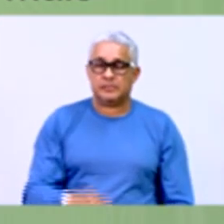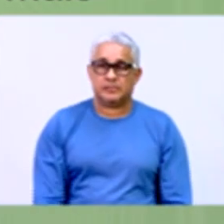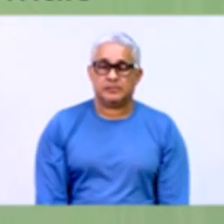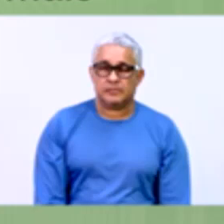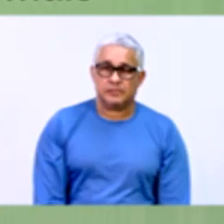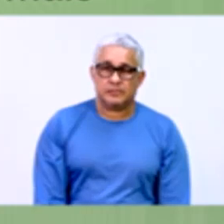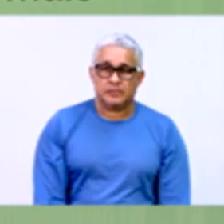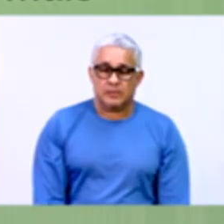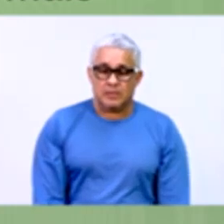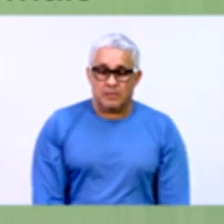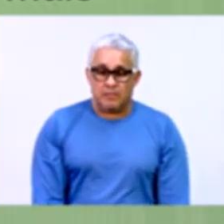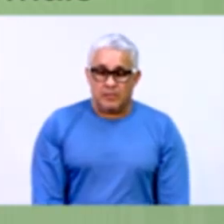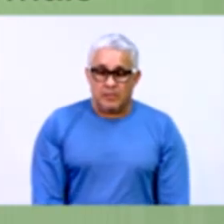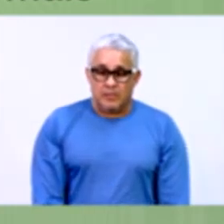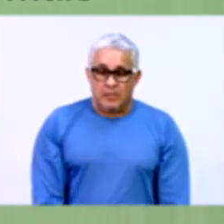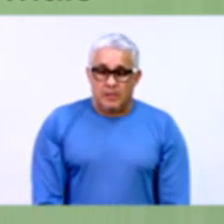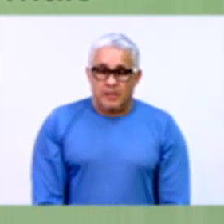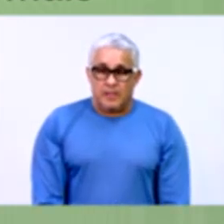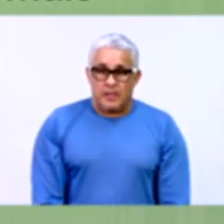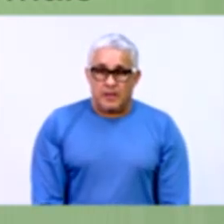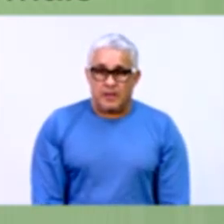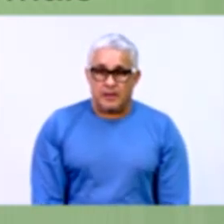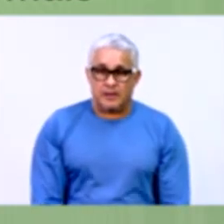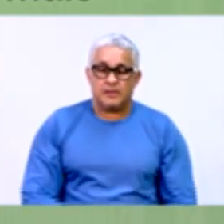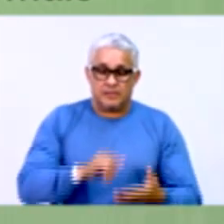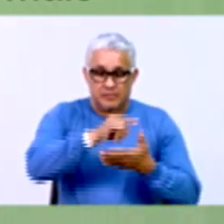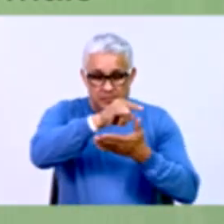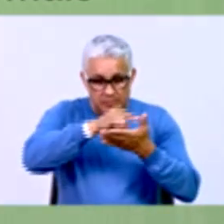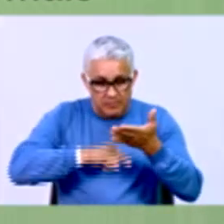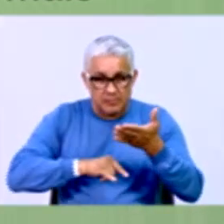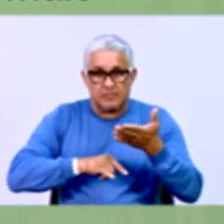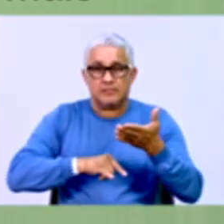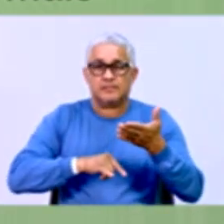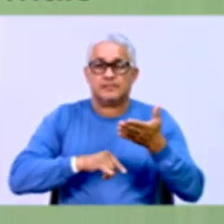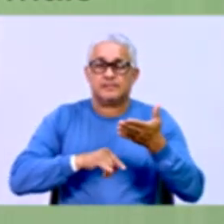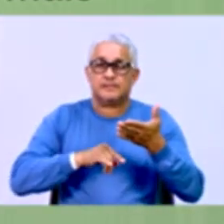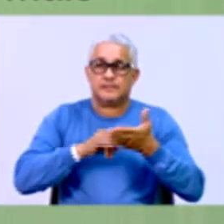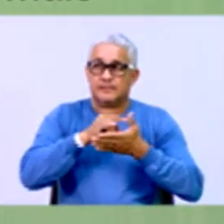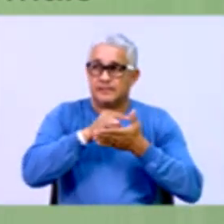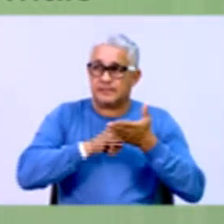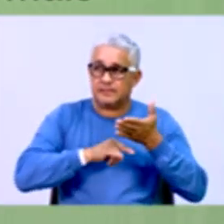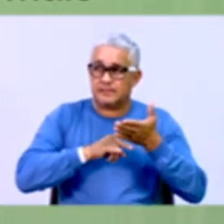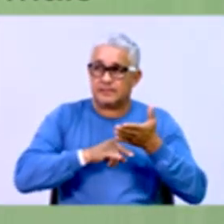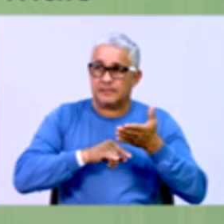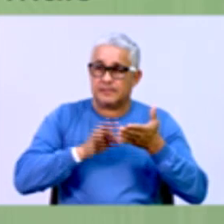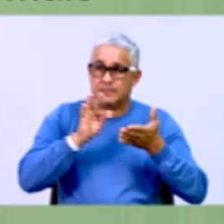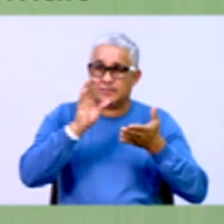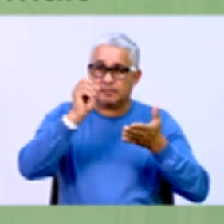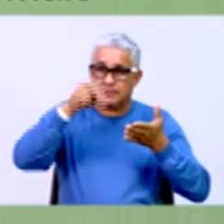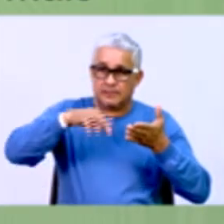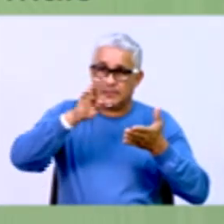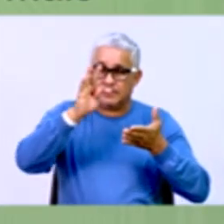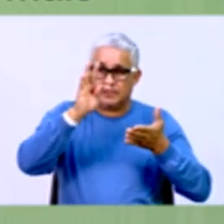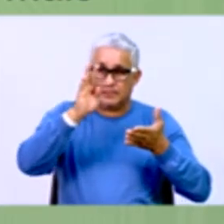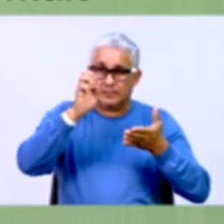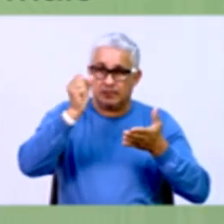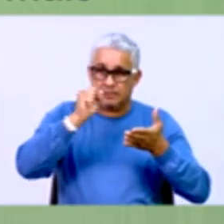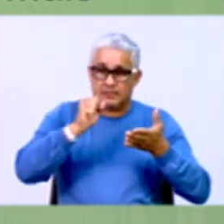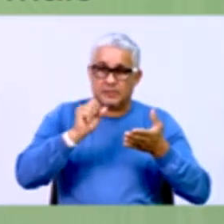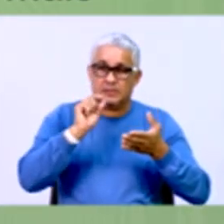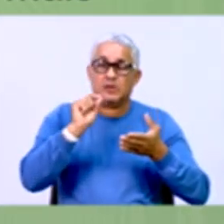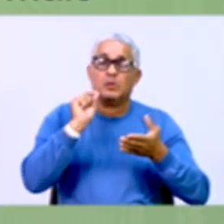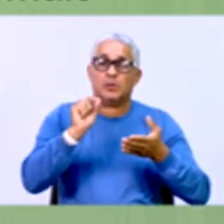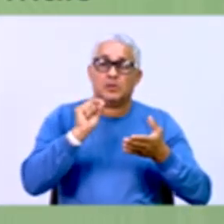auditoria? Tradicionalmente, os documentos fontes, né? O que são documentos fontes? São documentos que